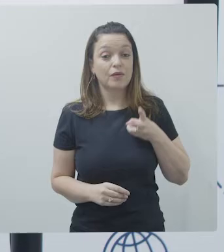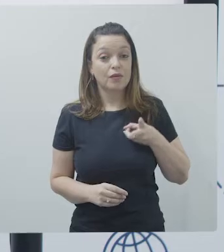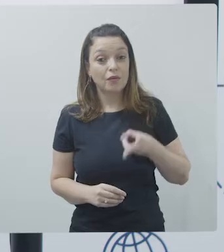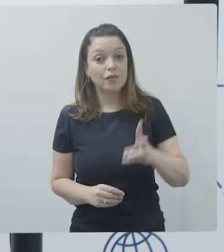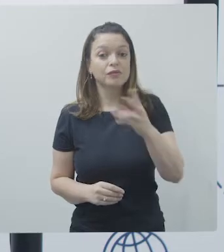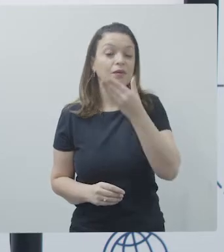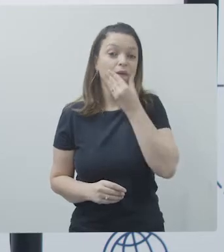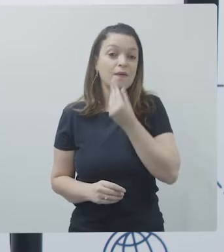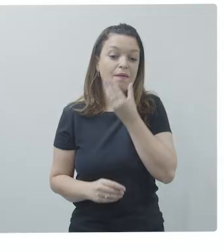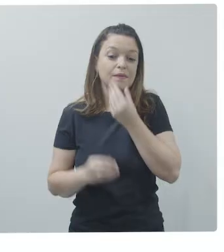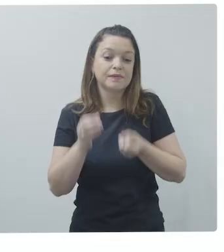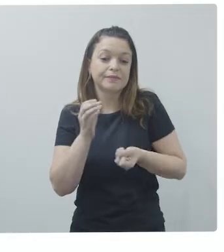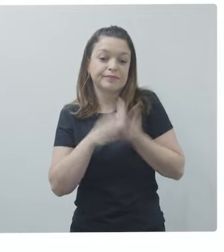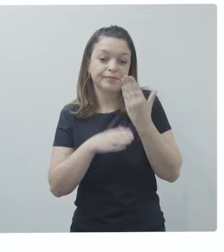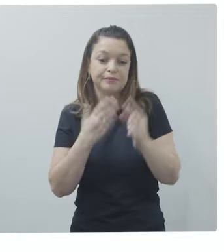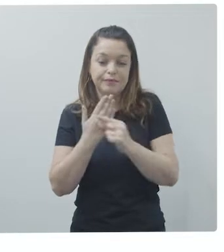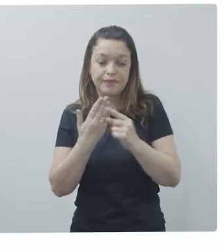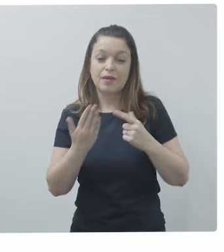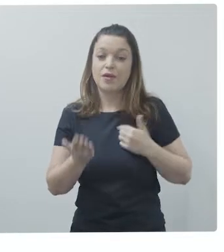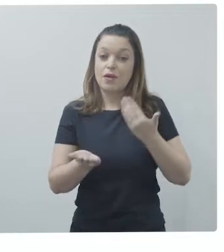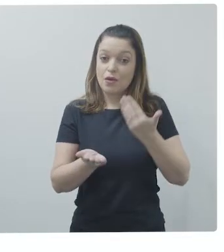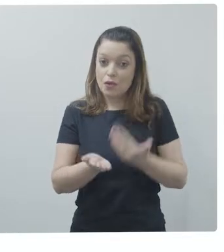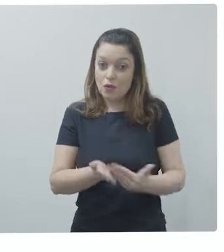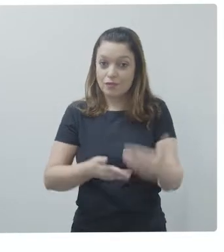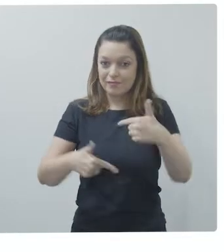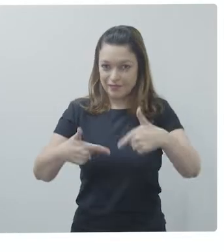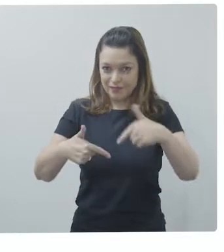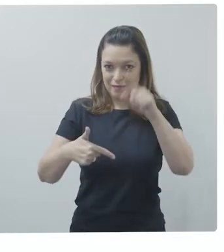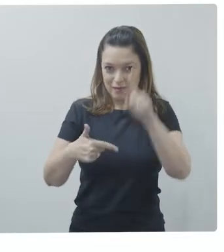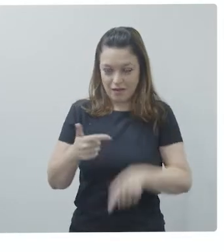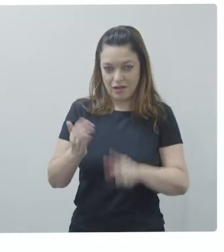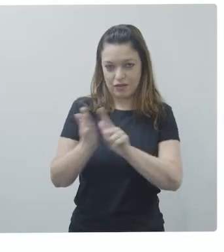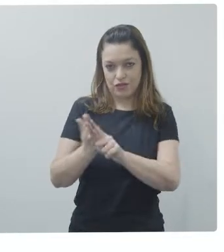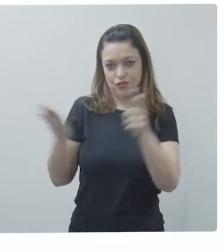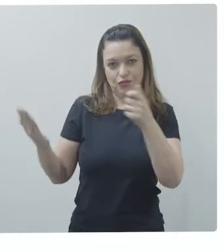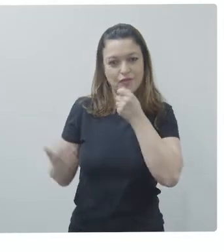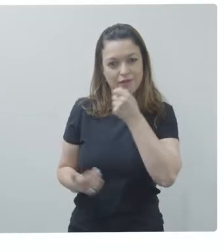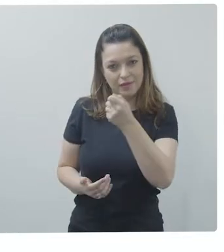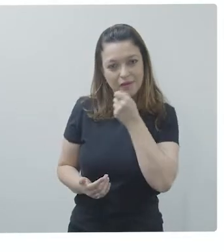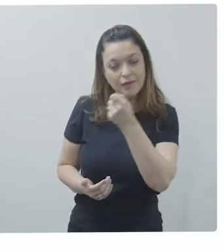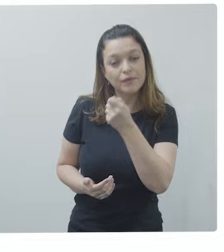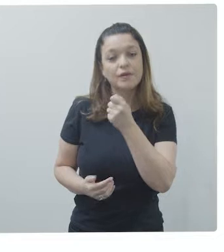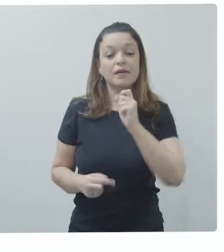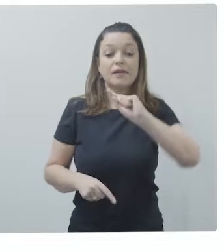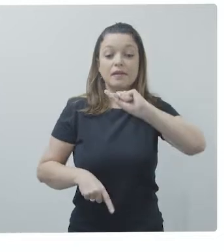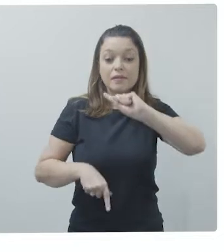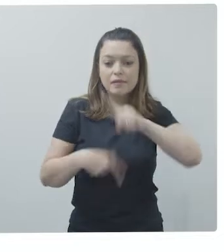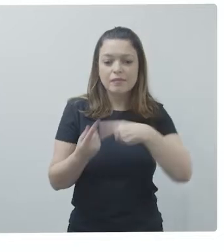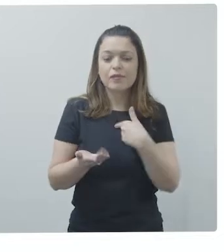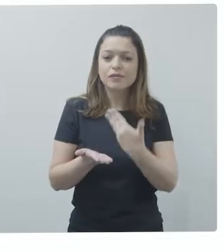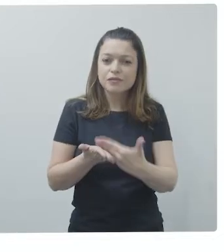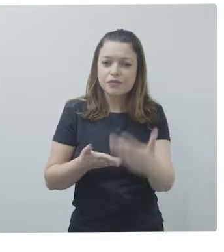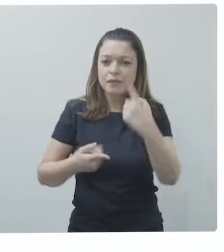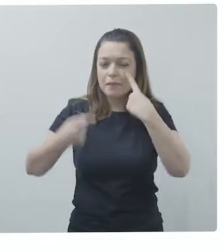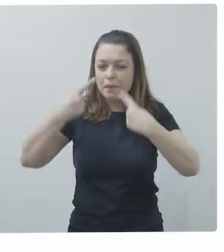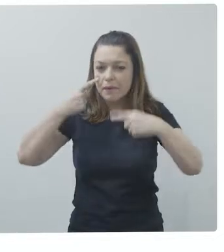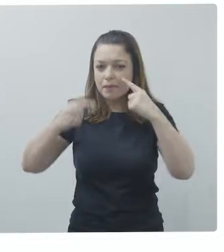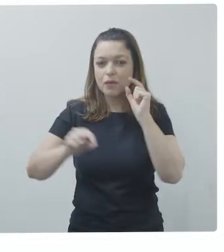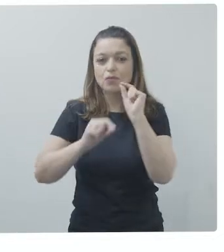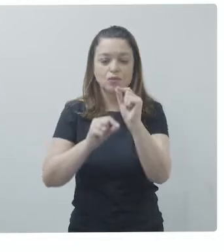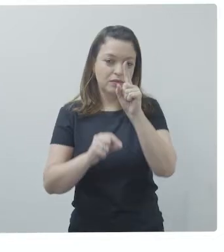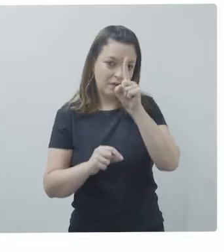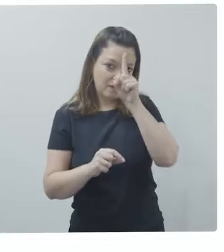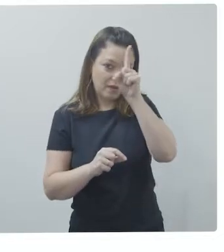autor. Olha só, começou a carreira como jornalista, mas logo o talento para construir tramas e universos